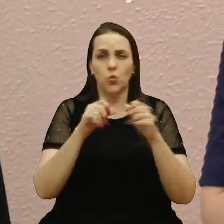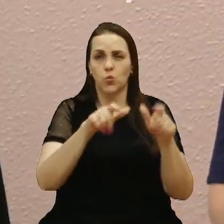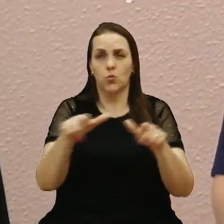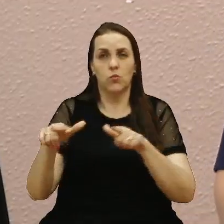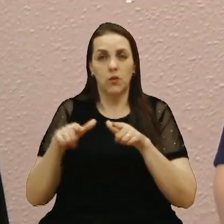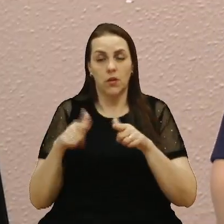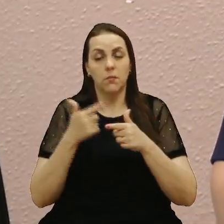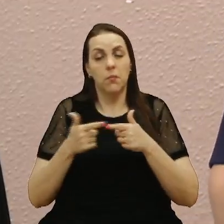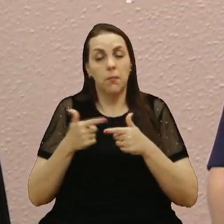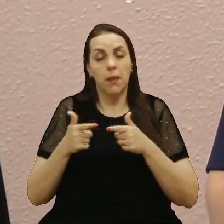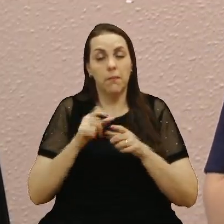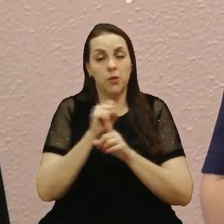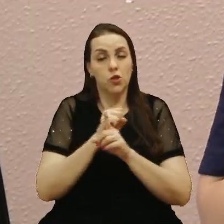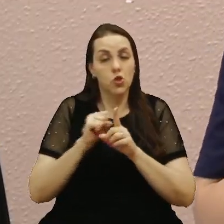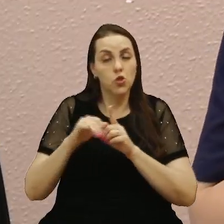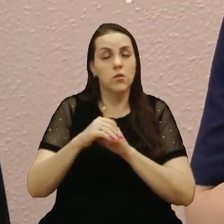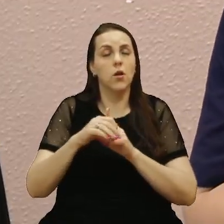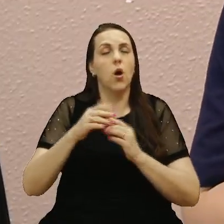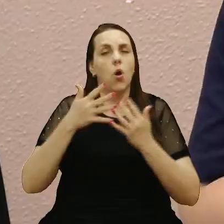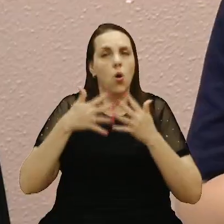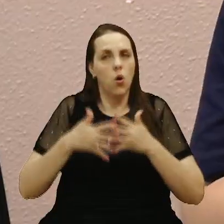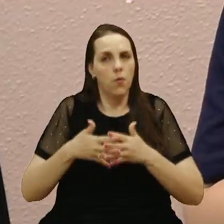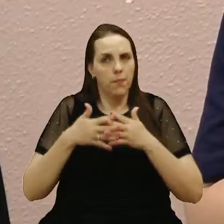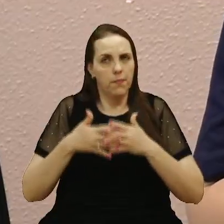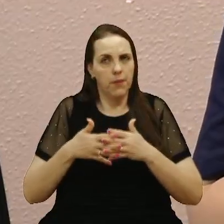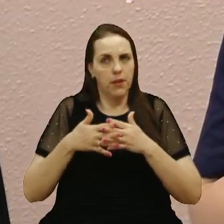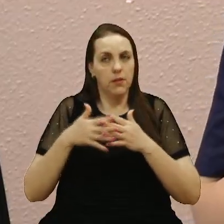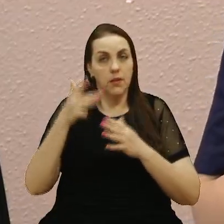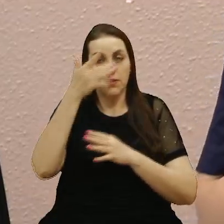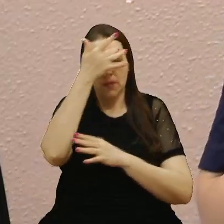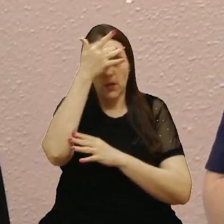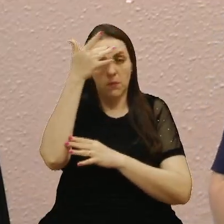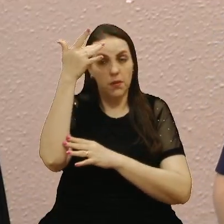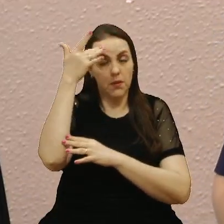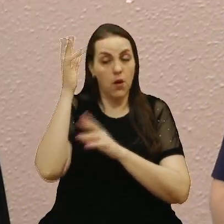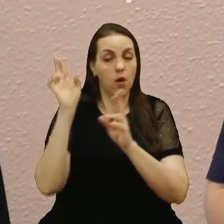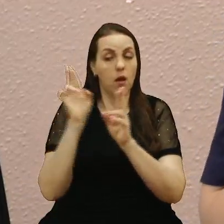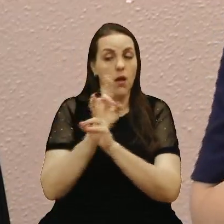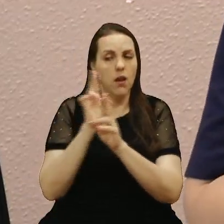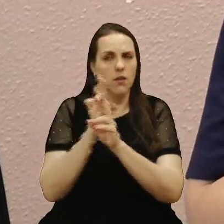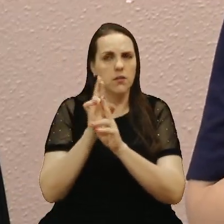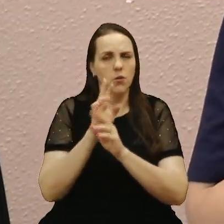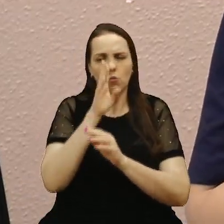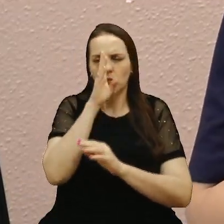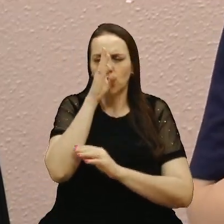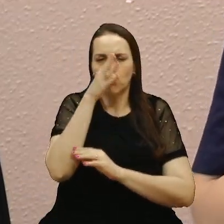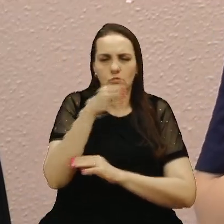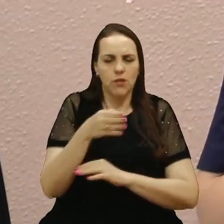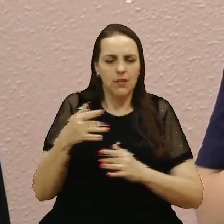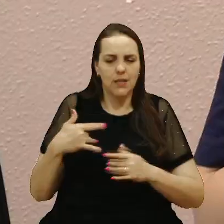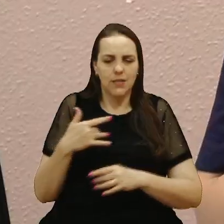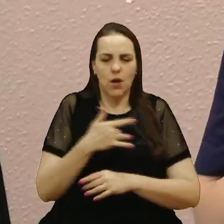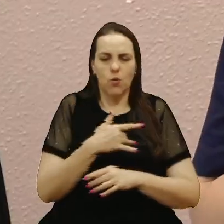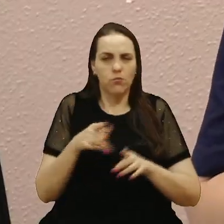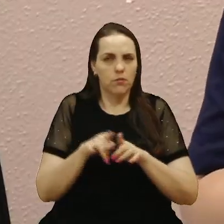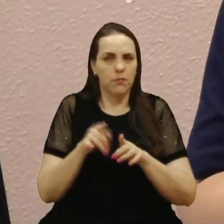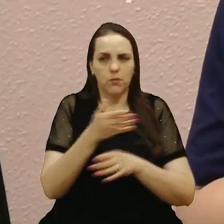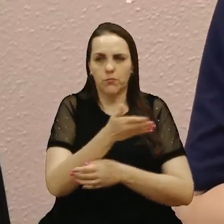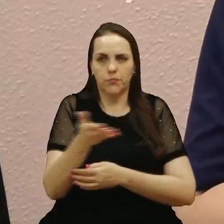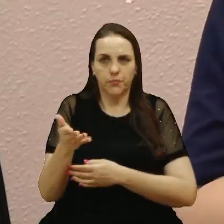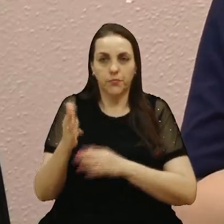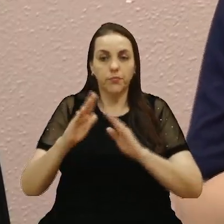são complexos, né? Nós sabemos que a saúde mental tem relação direta com a saúde das pessoas. E se na escola é onde